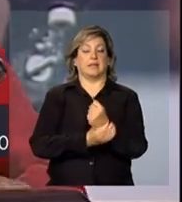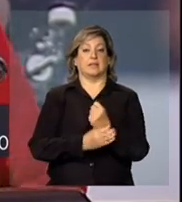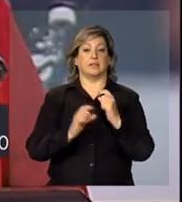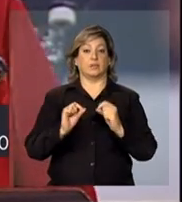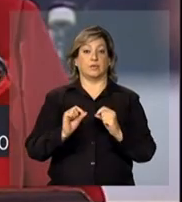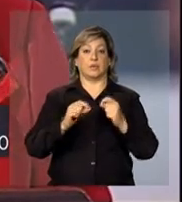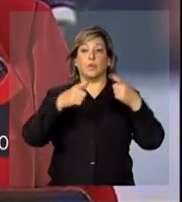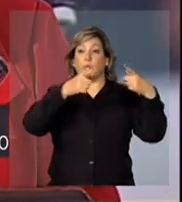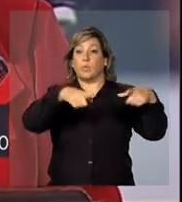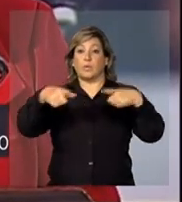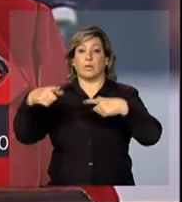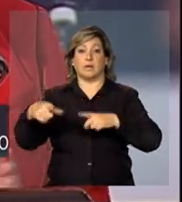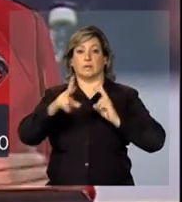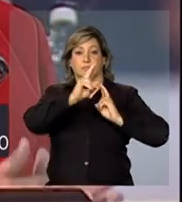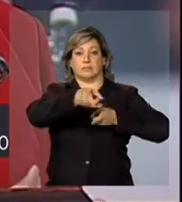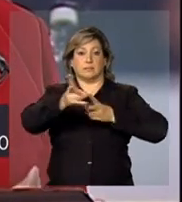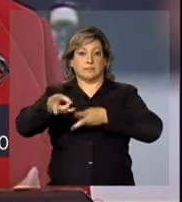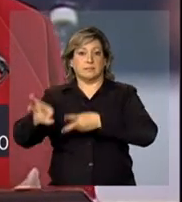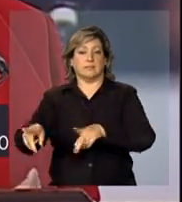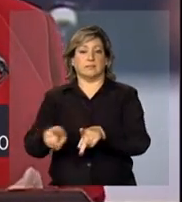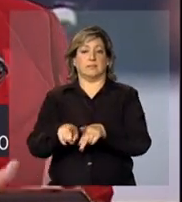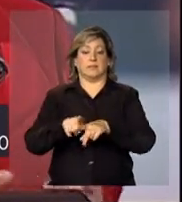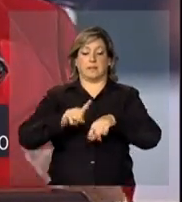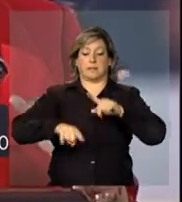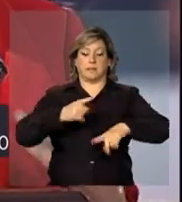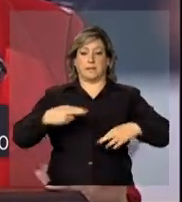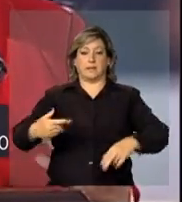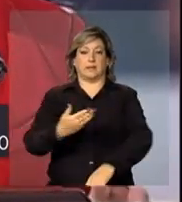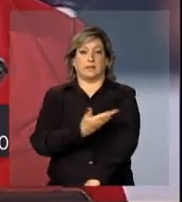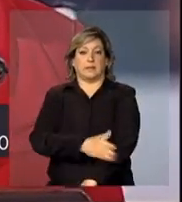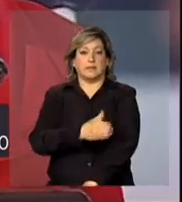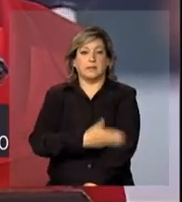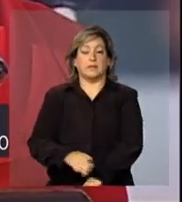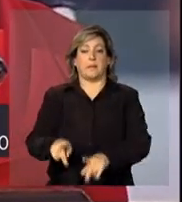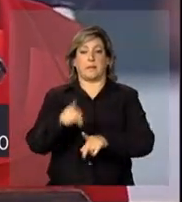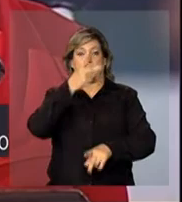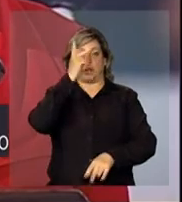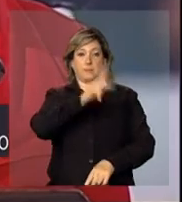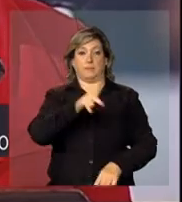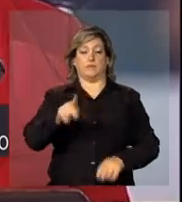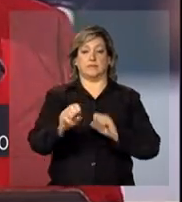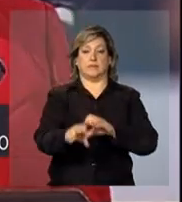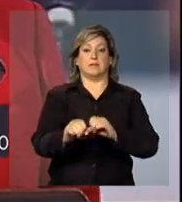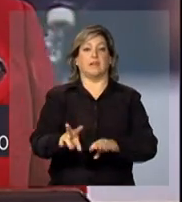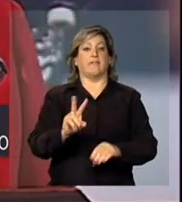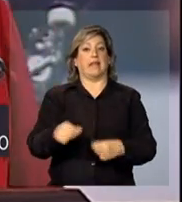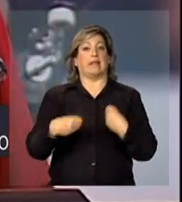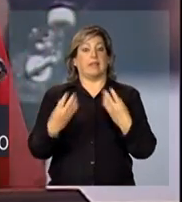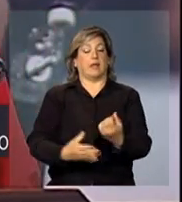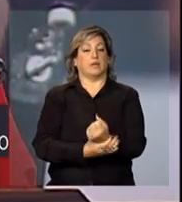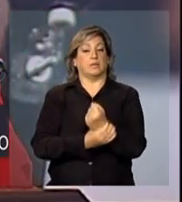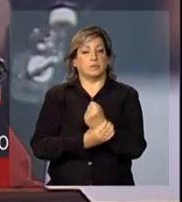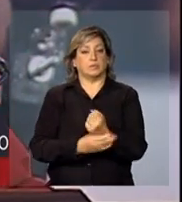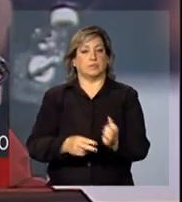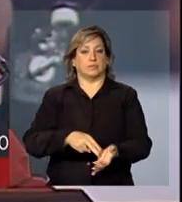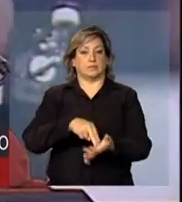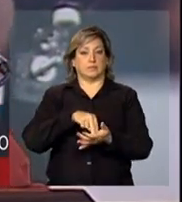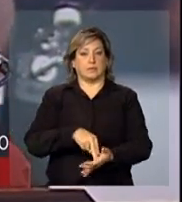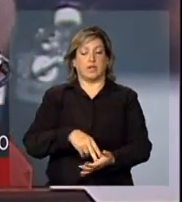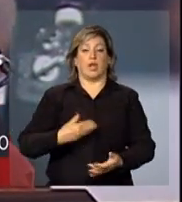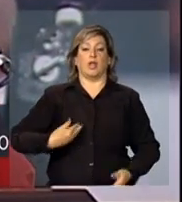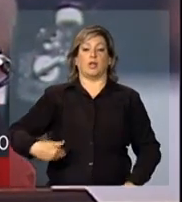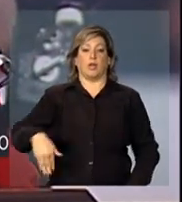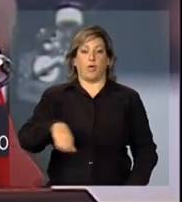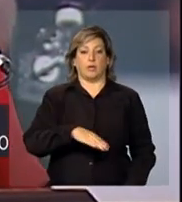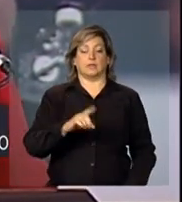instalações e que equipamentos treinadores que vão dar sustentação para que nós não